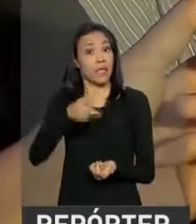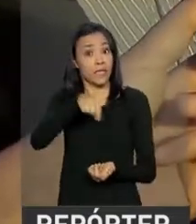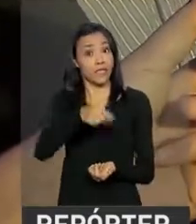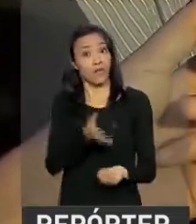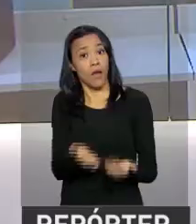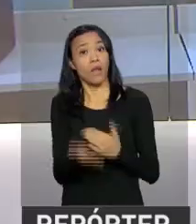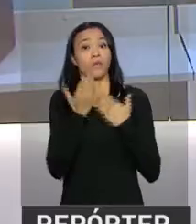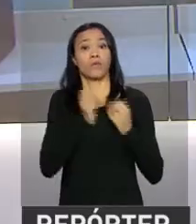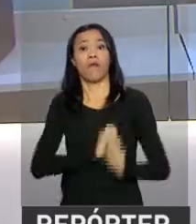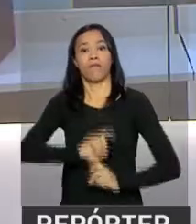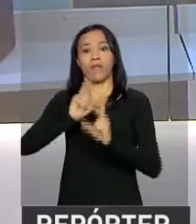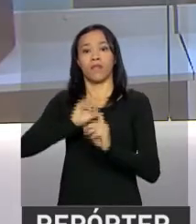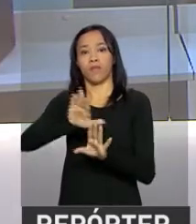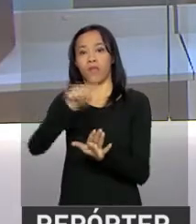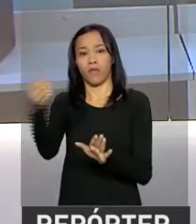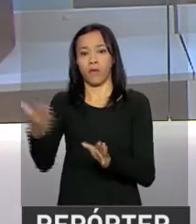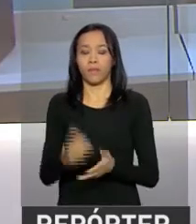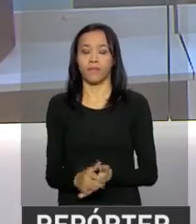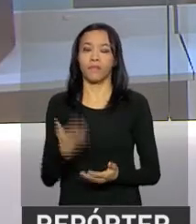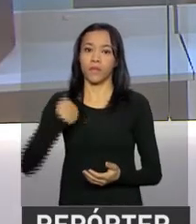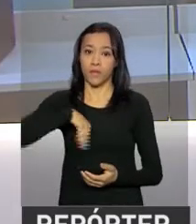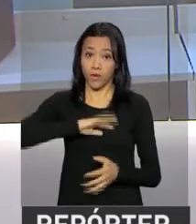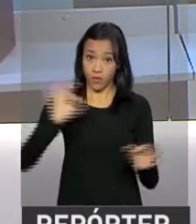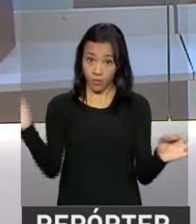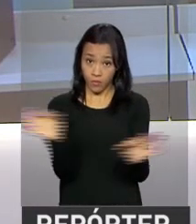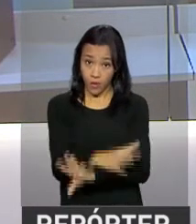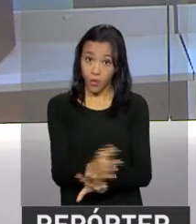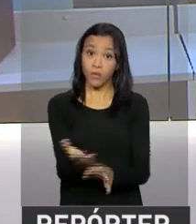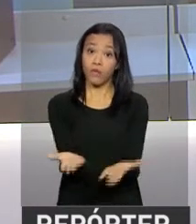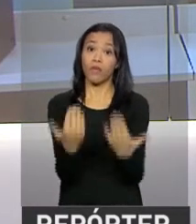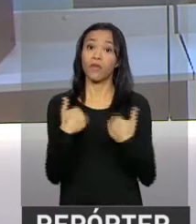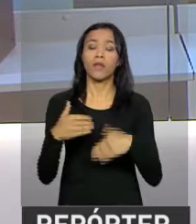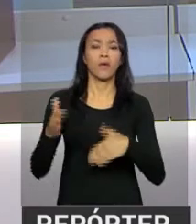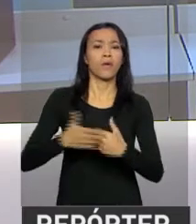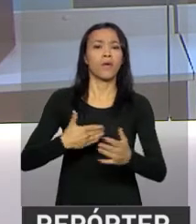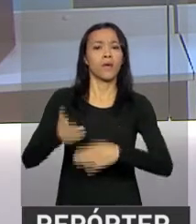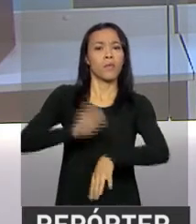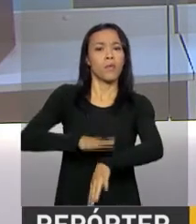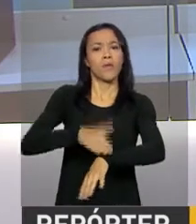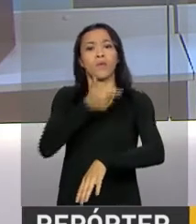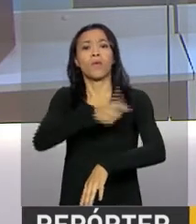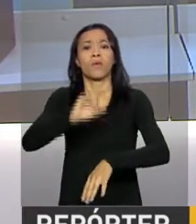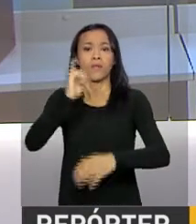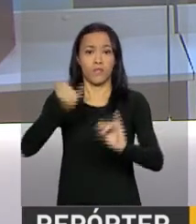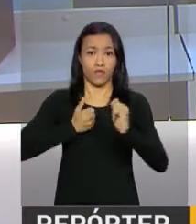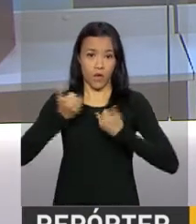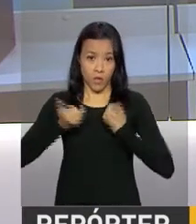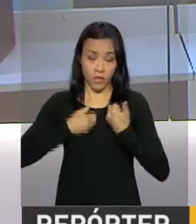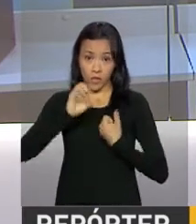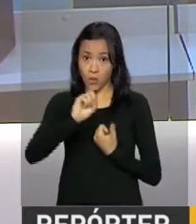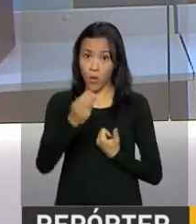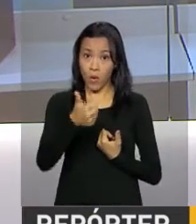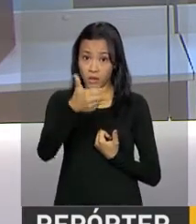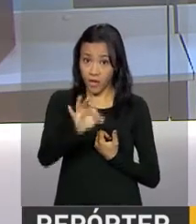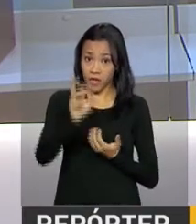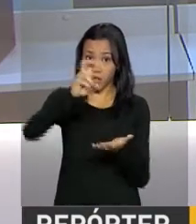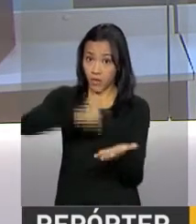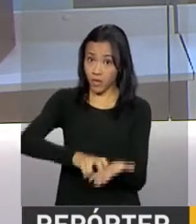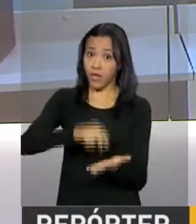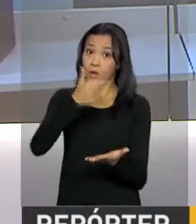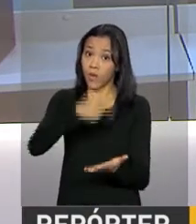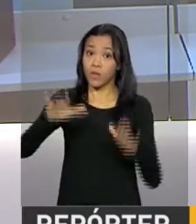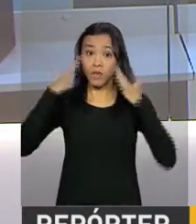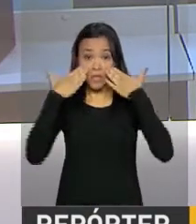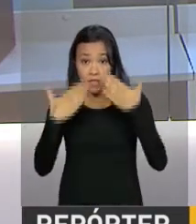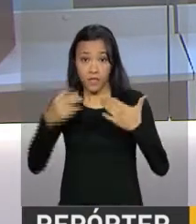vender. Bom, e nós ficamos por aqui. Podemos voltar a qualquer momento com outras informações ou às 10 da manhã na próxima edição